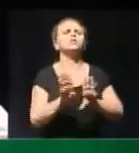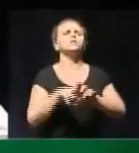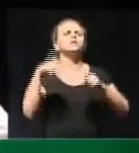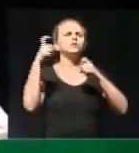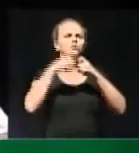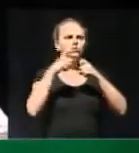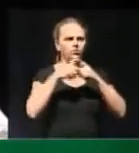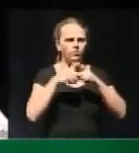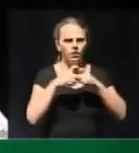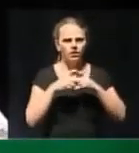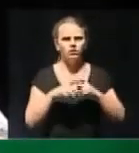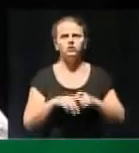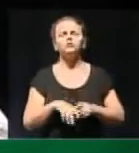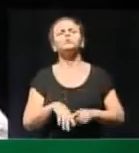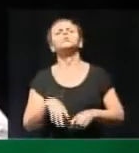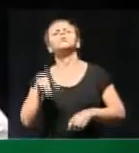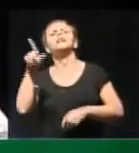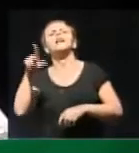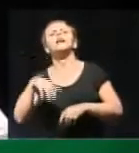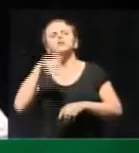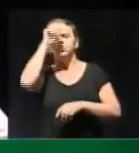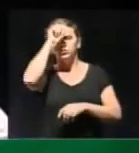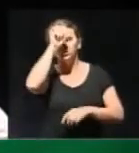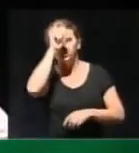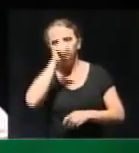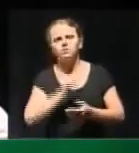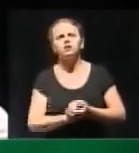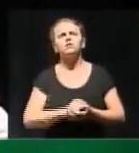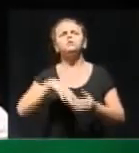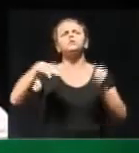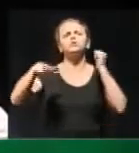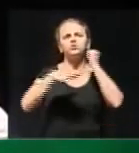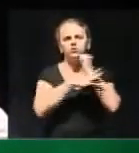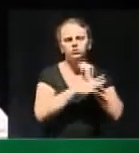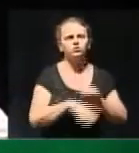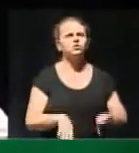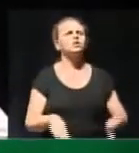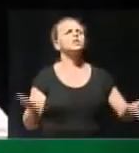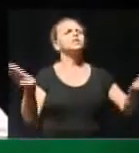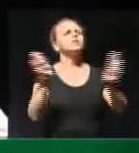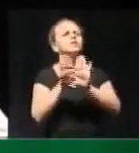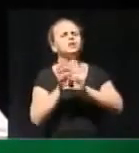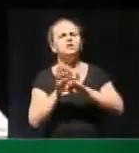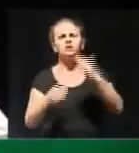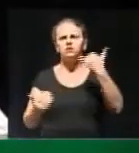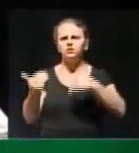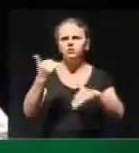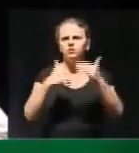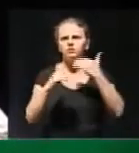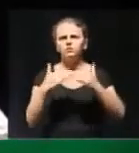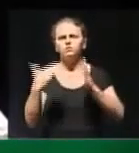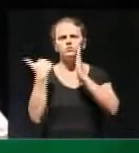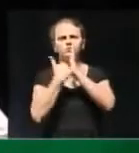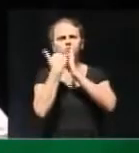Hospital Regional de São José e sou membro da Rede Nacional de Genotipagem do Ministério da Saúde, a